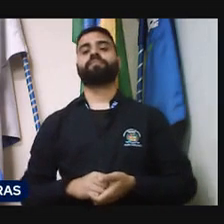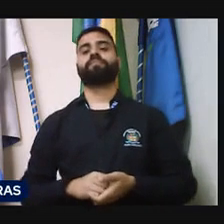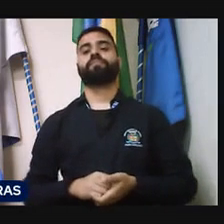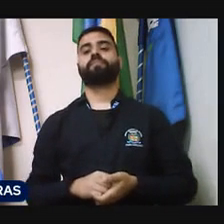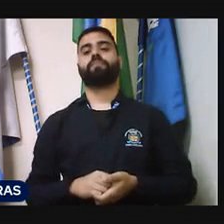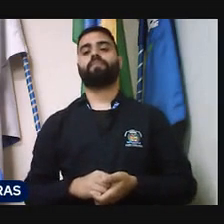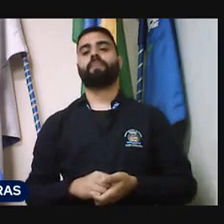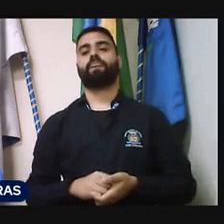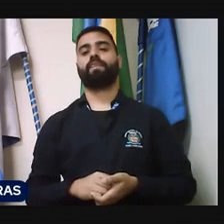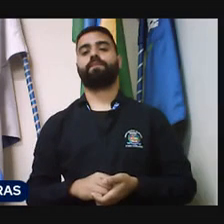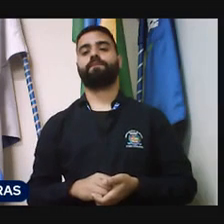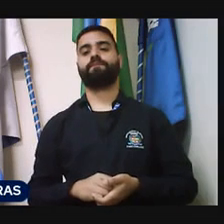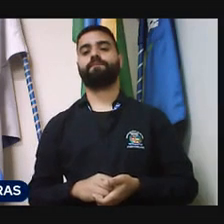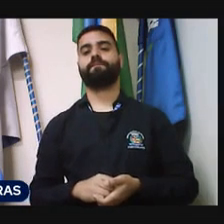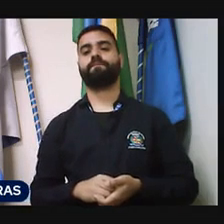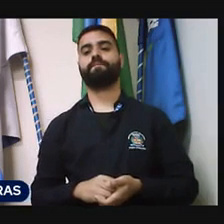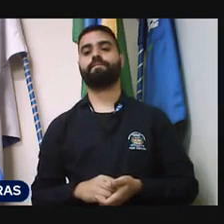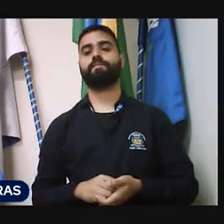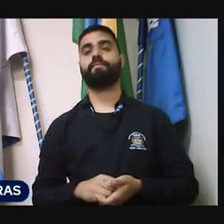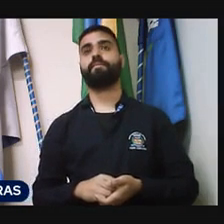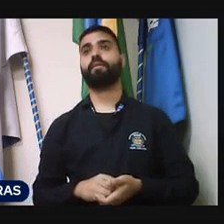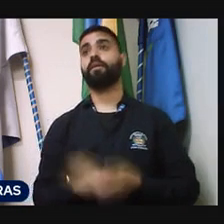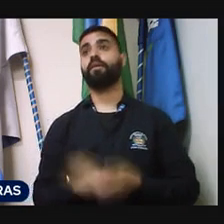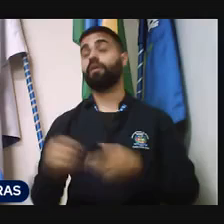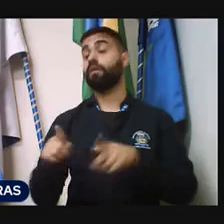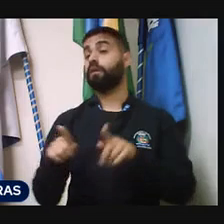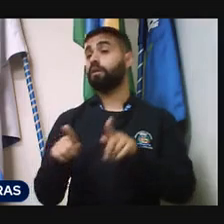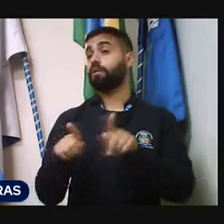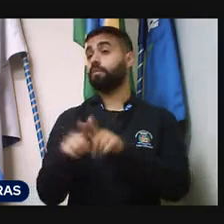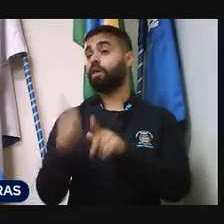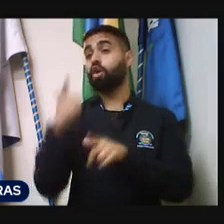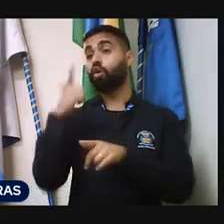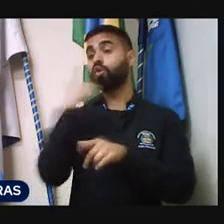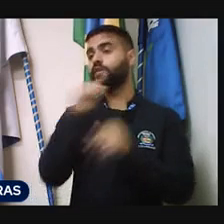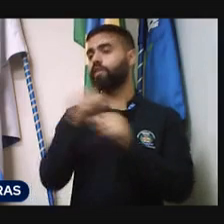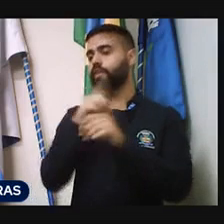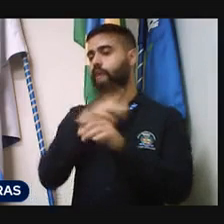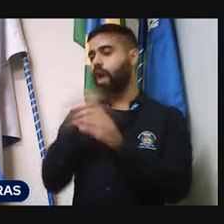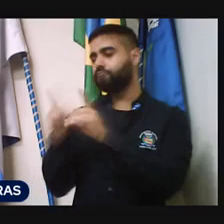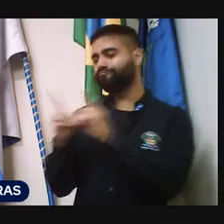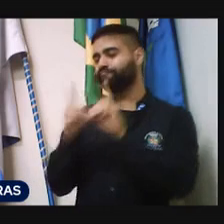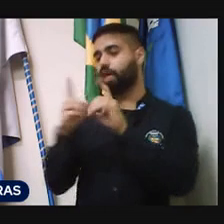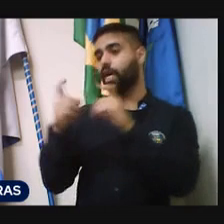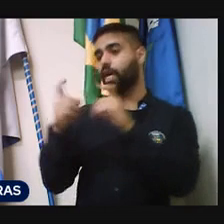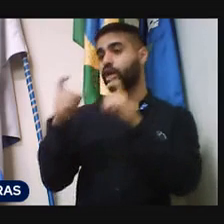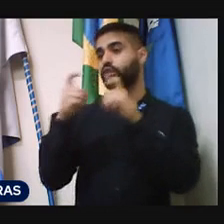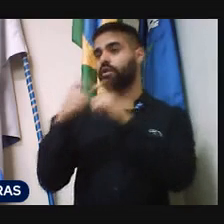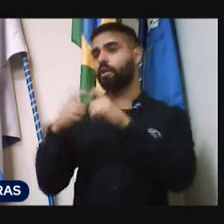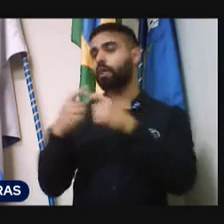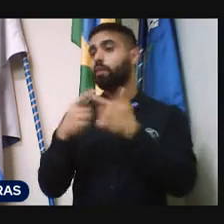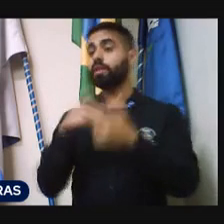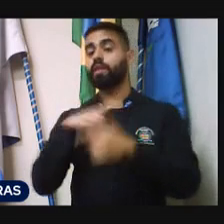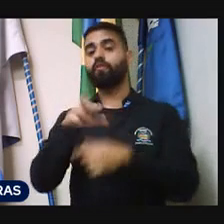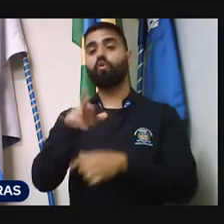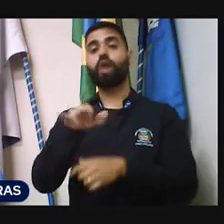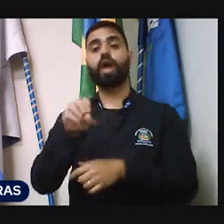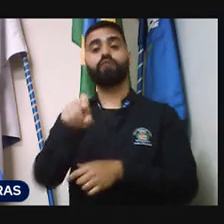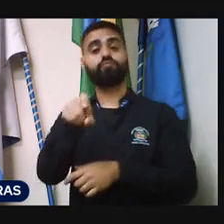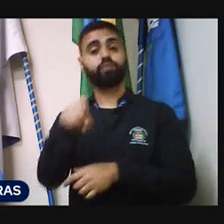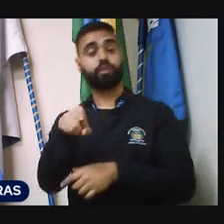fazer com que você não esquerdo bastante atendimento lá porque colocamos um raio-x